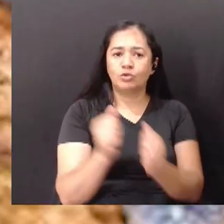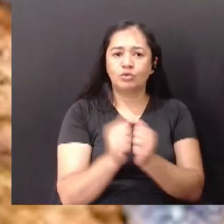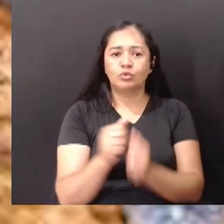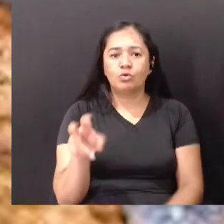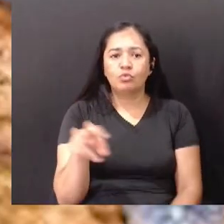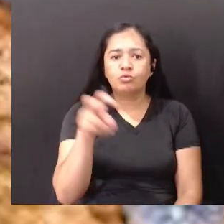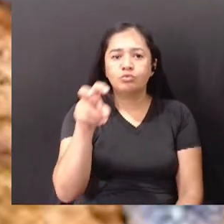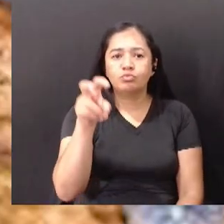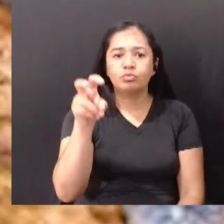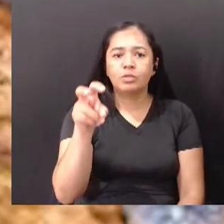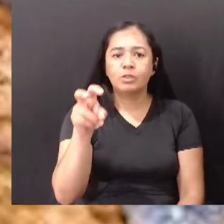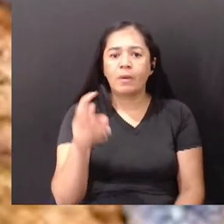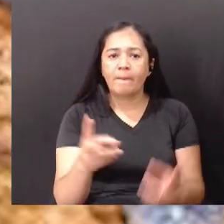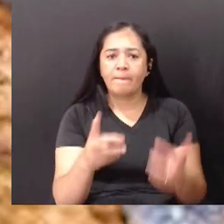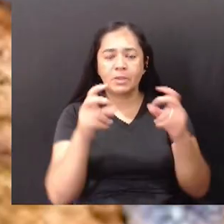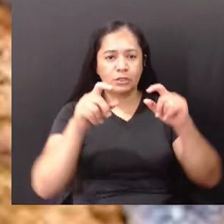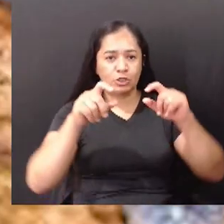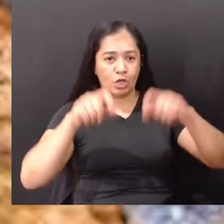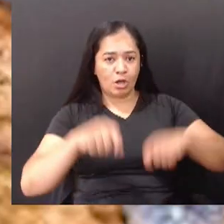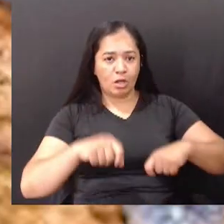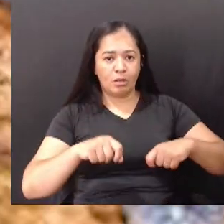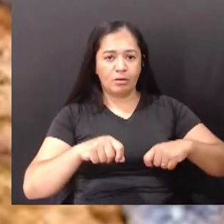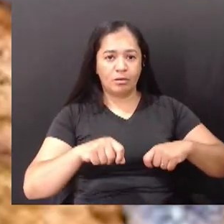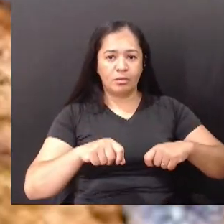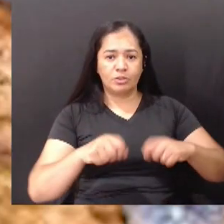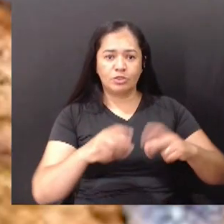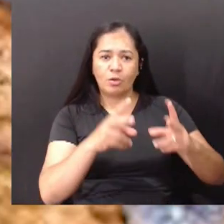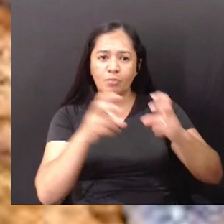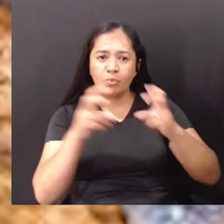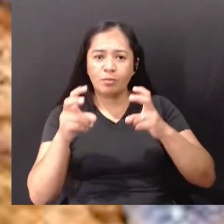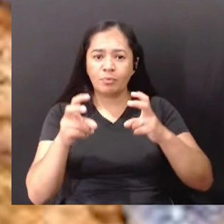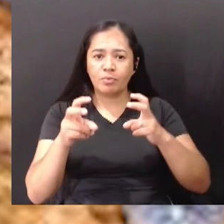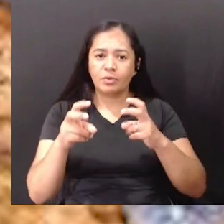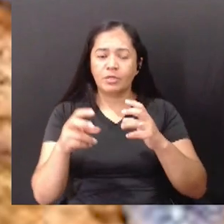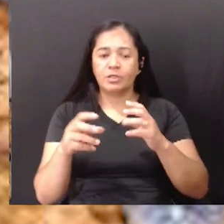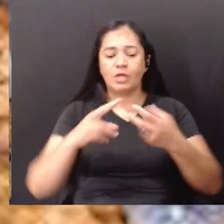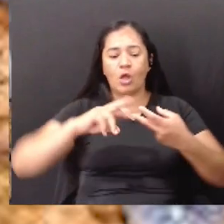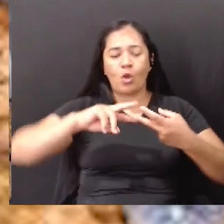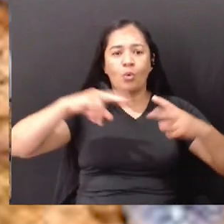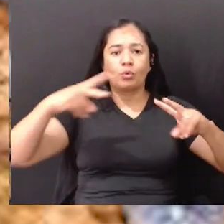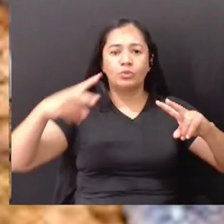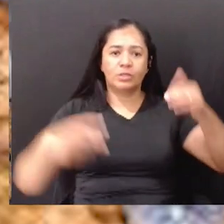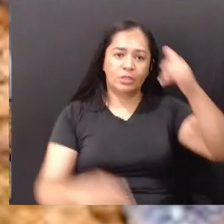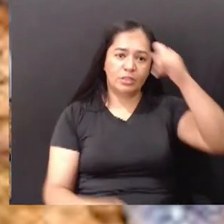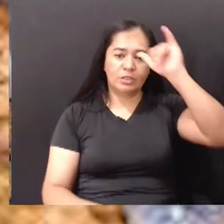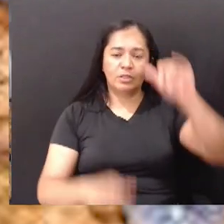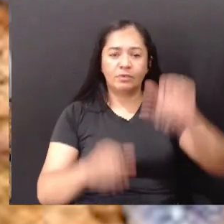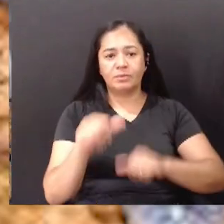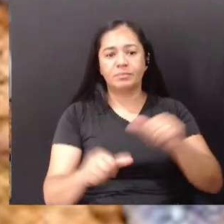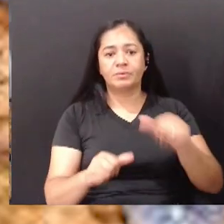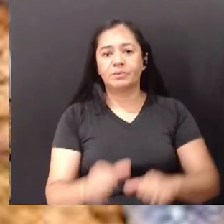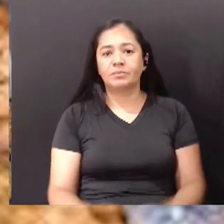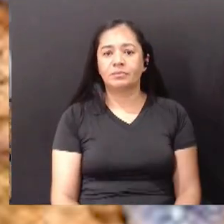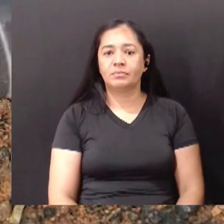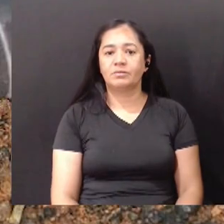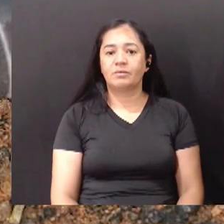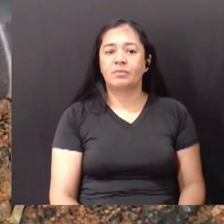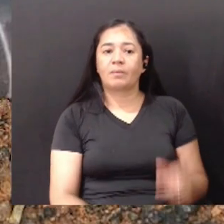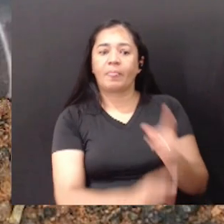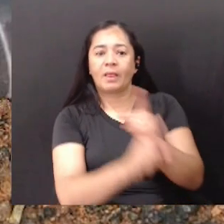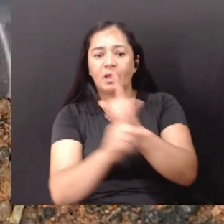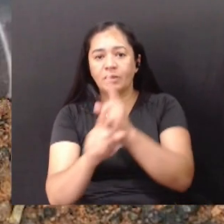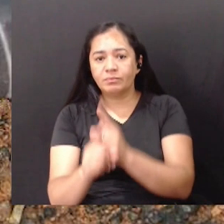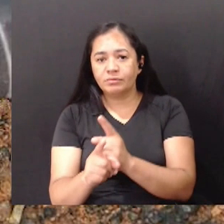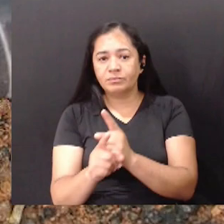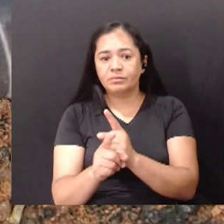único entre as cobras e uma notável capacidade de reparar o seu DNA e prevenir mutações.